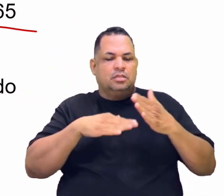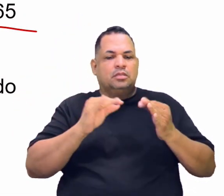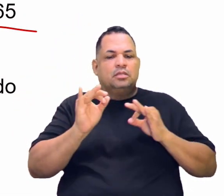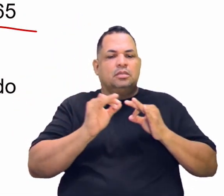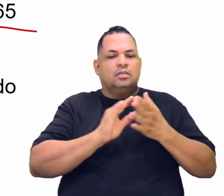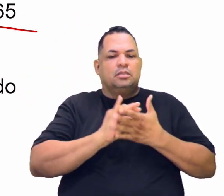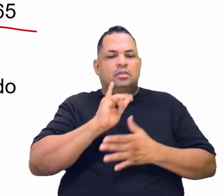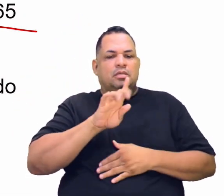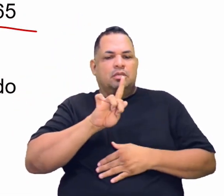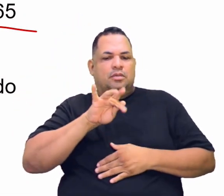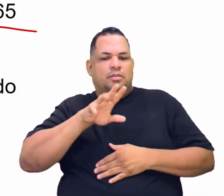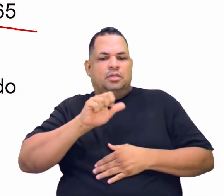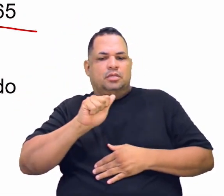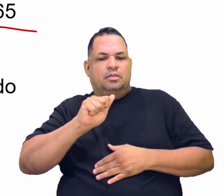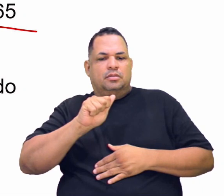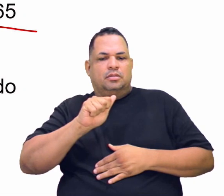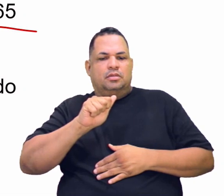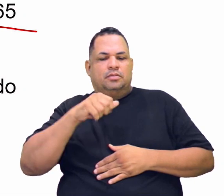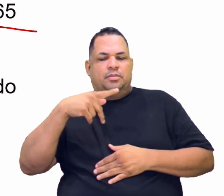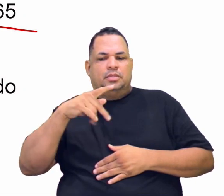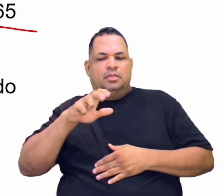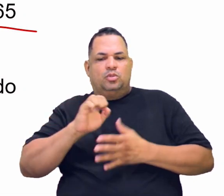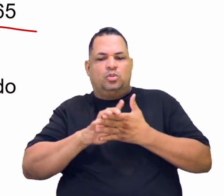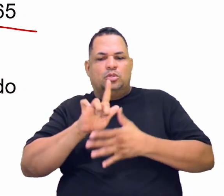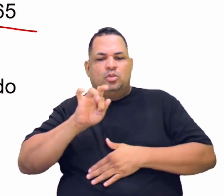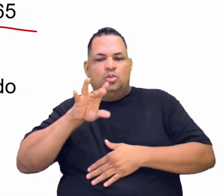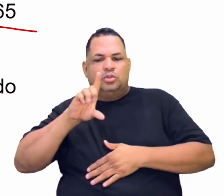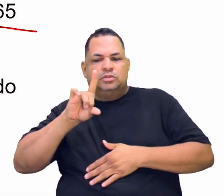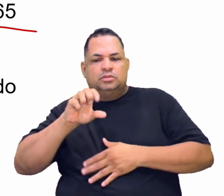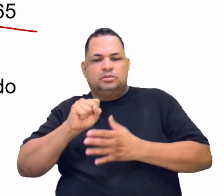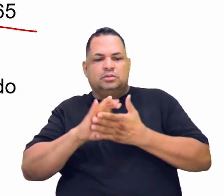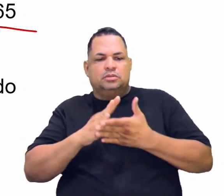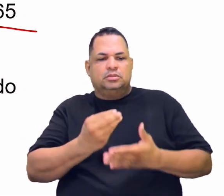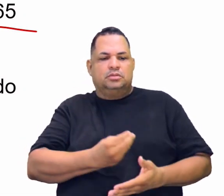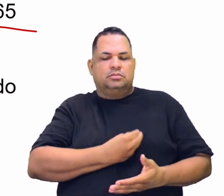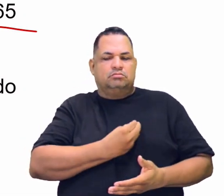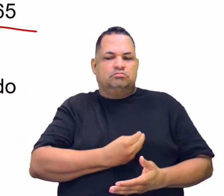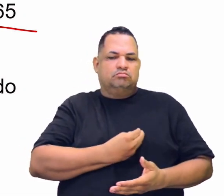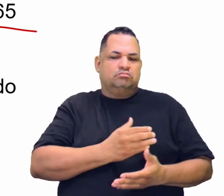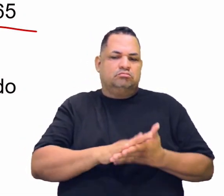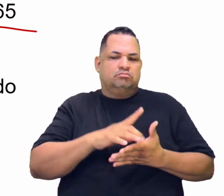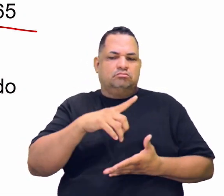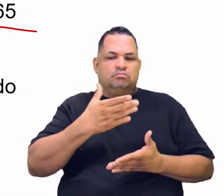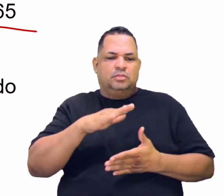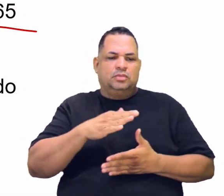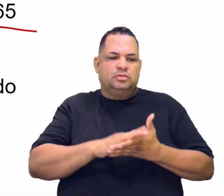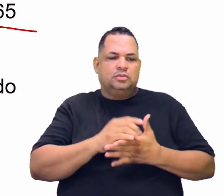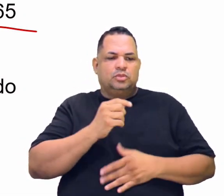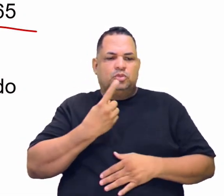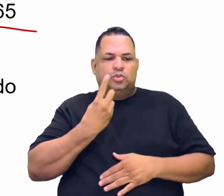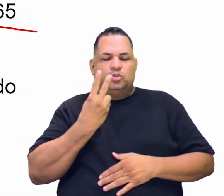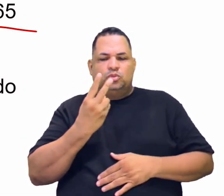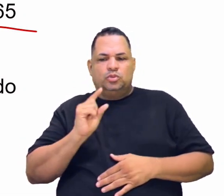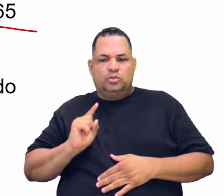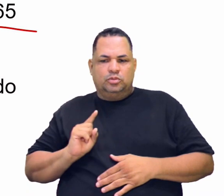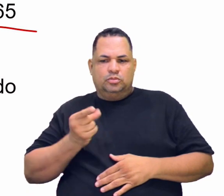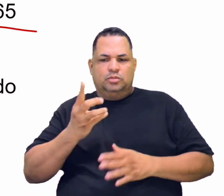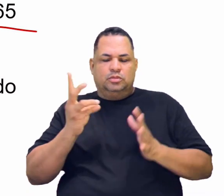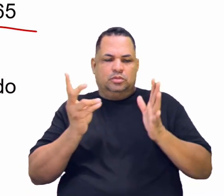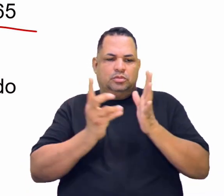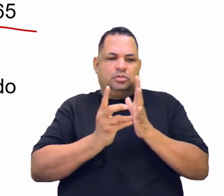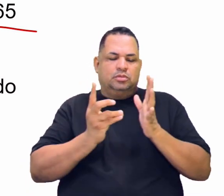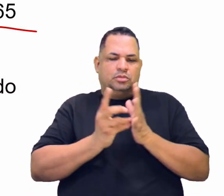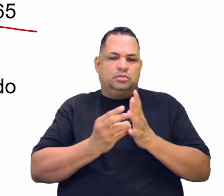estão na reserva do Igarapé Lourdes, existindo aí aproximadamente 2.000 índios na